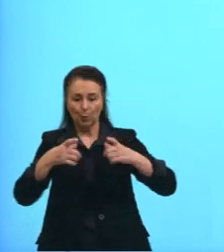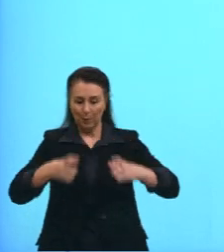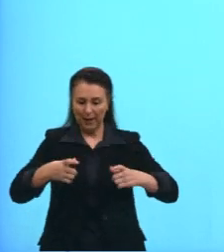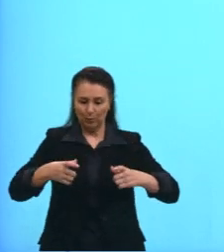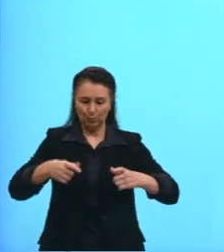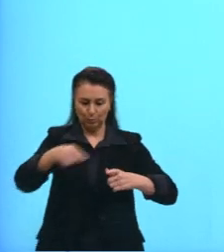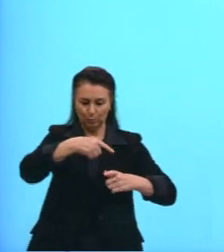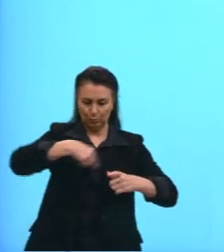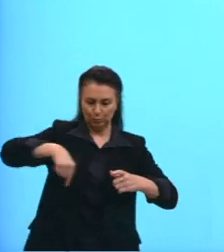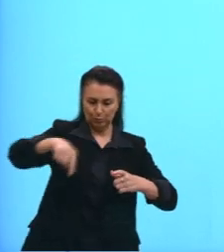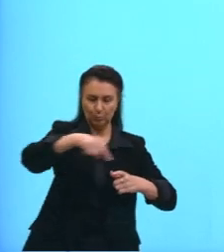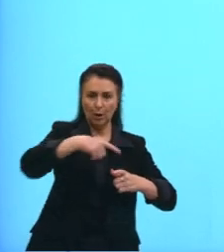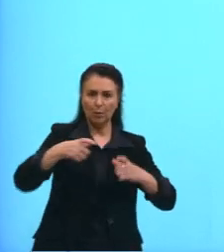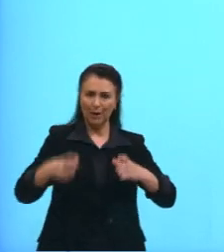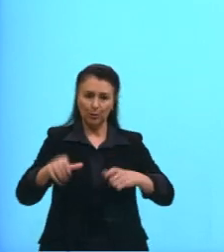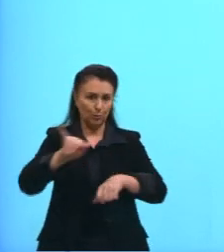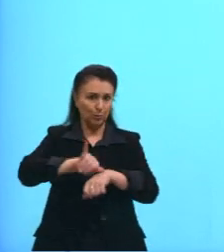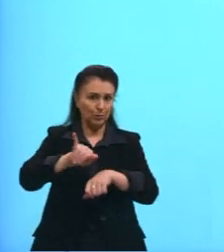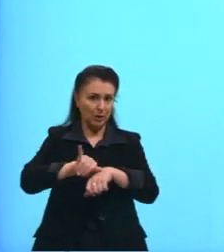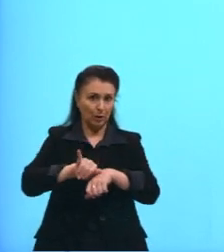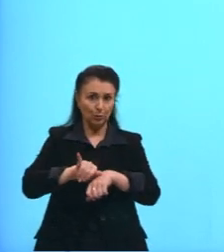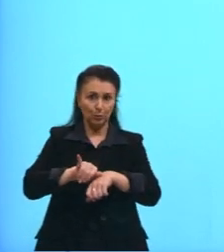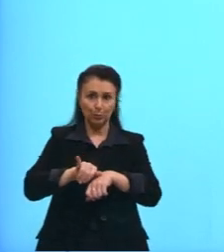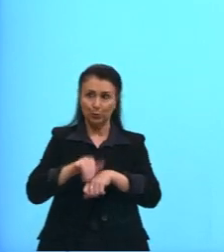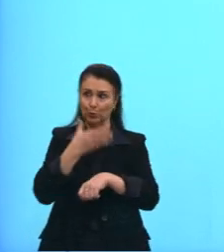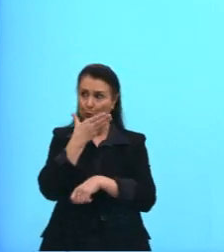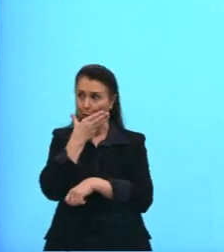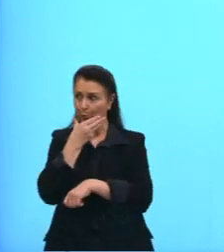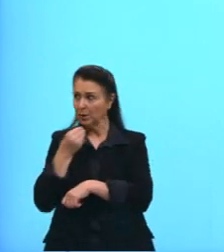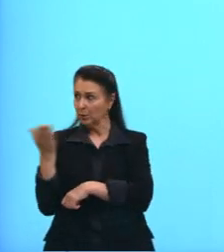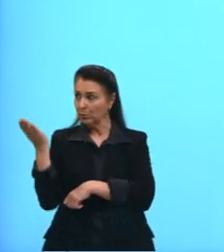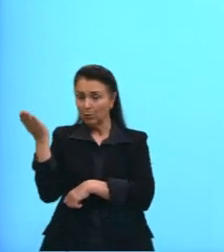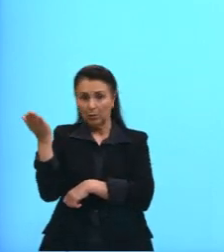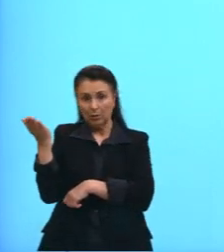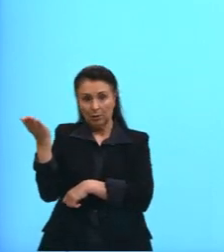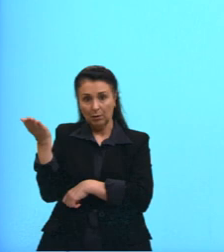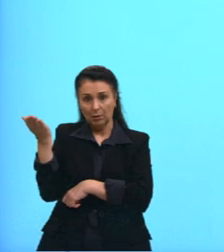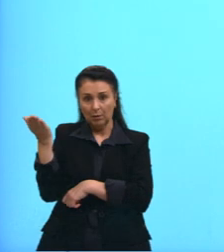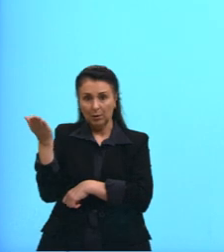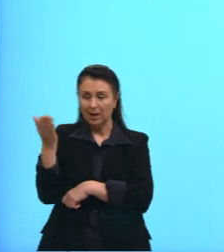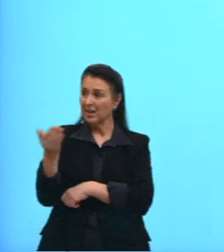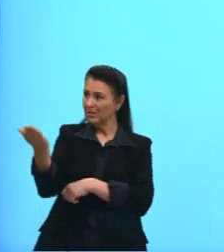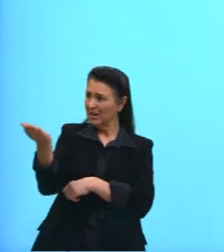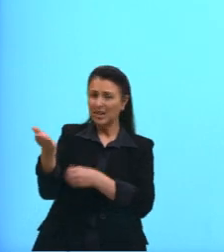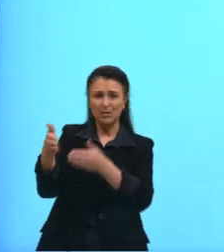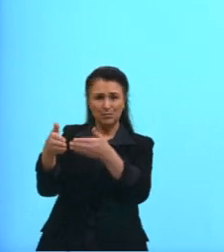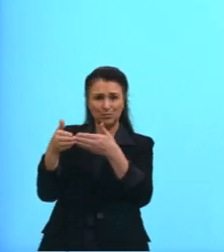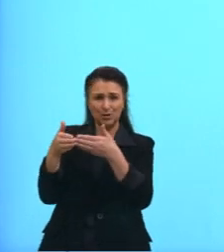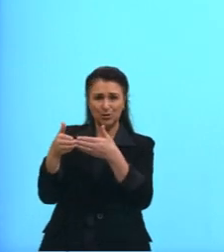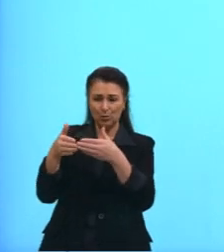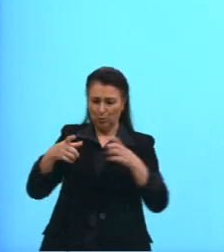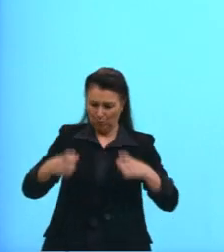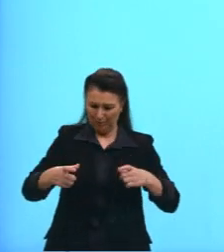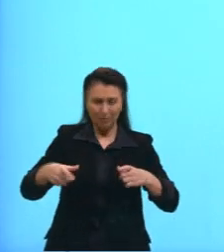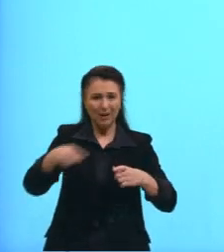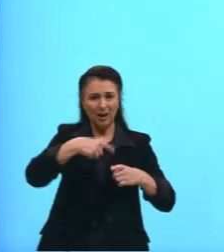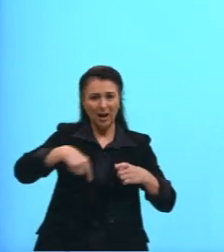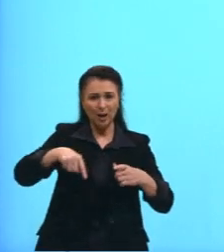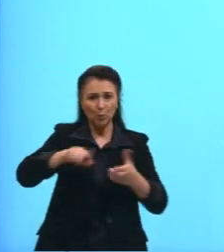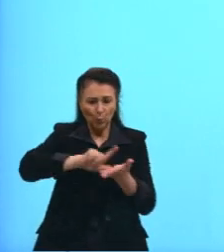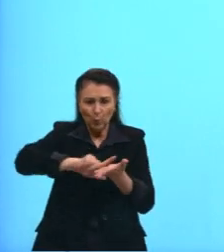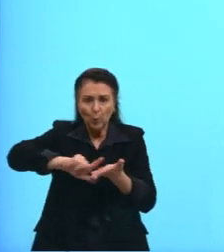algasol um exemplo acima prato não é que ele pediu um prato prato vazio